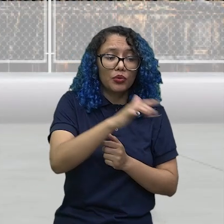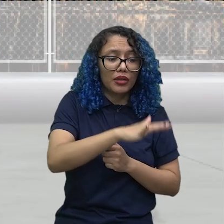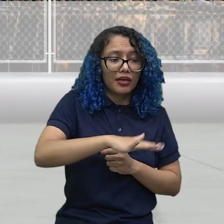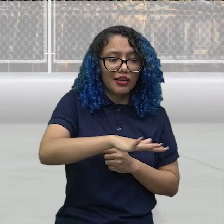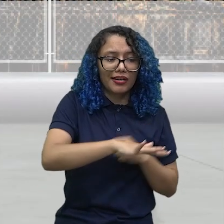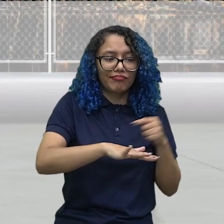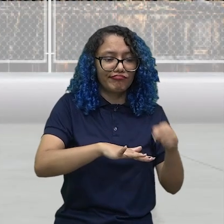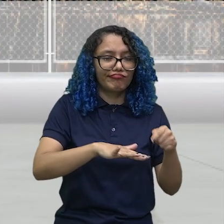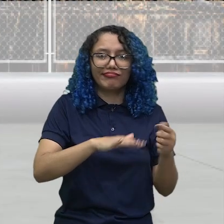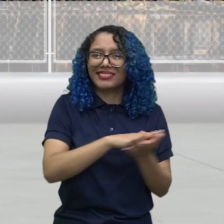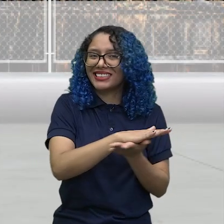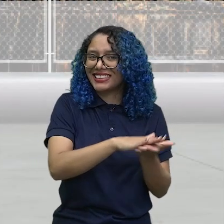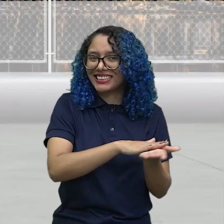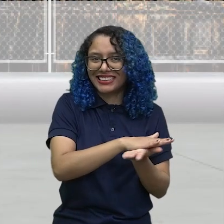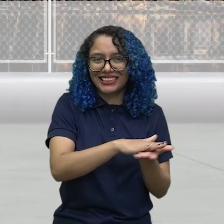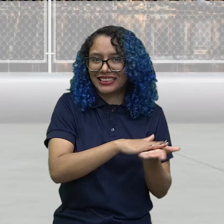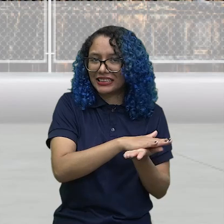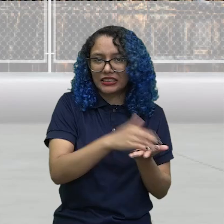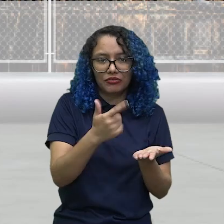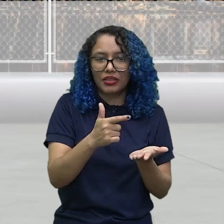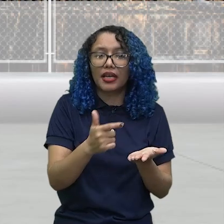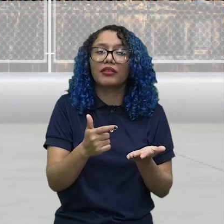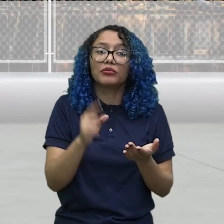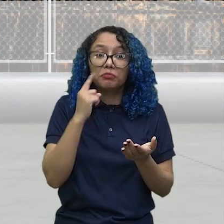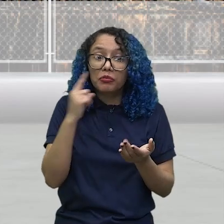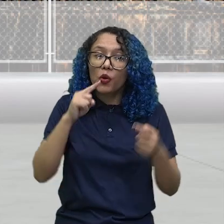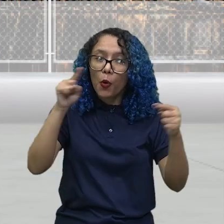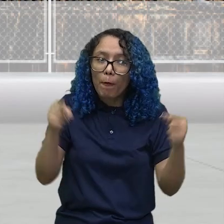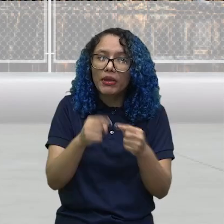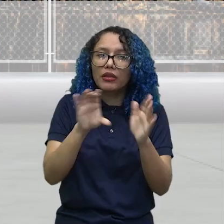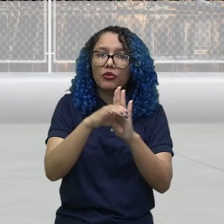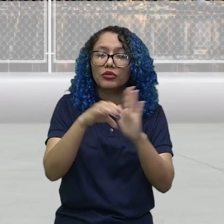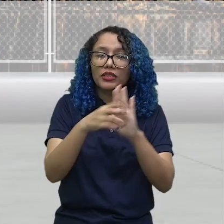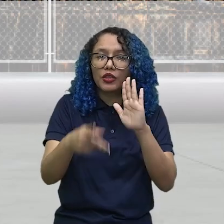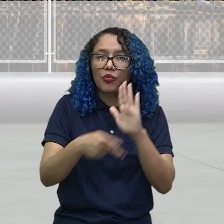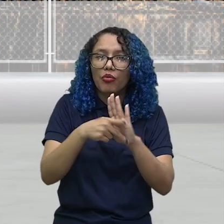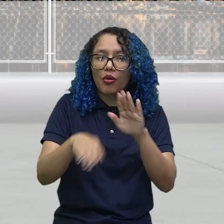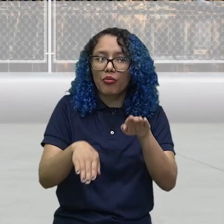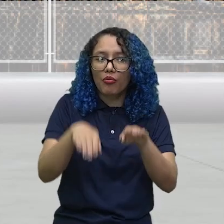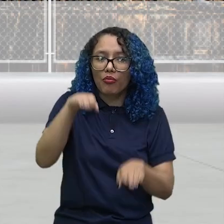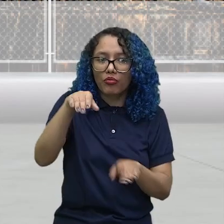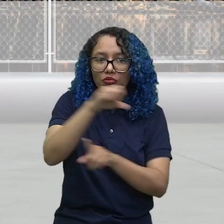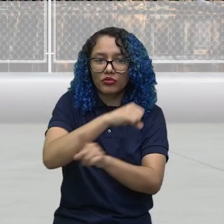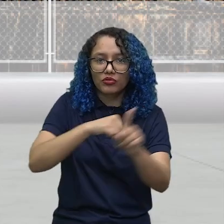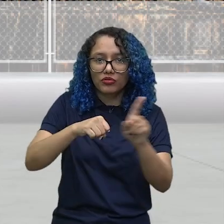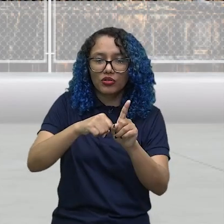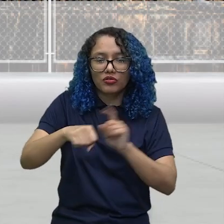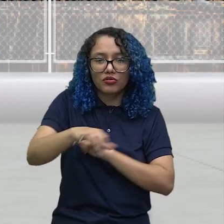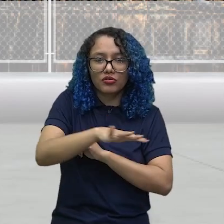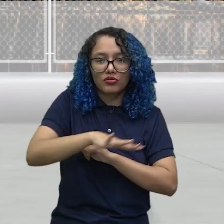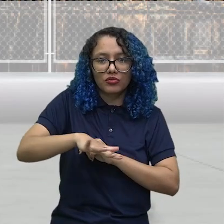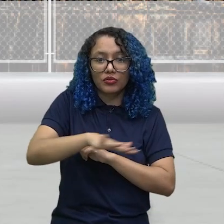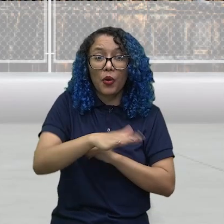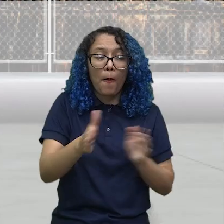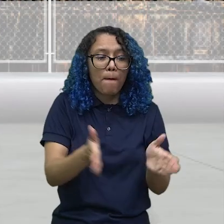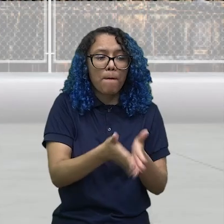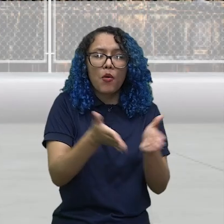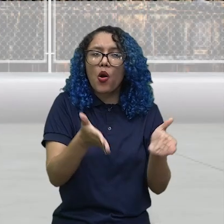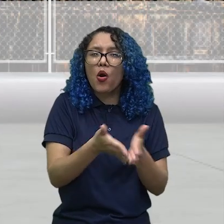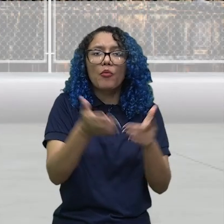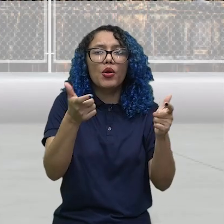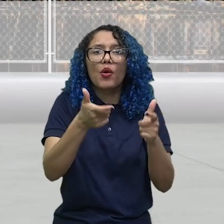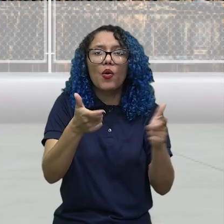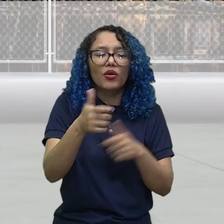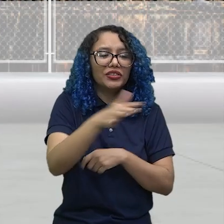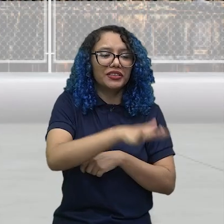tem nada disso. Isso é desigualdade socioespacial, né? Os mais pobres ficam nessas regiões que não